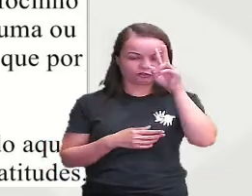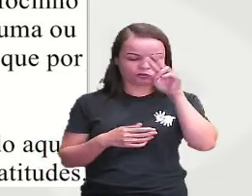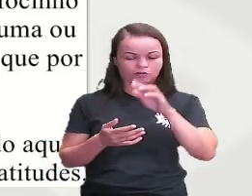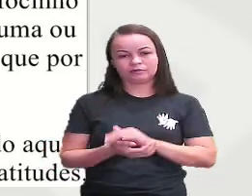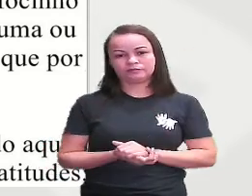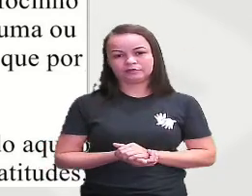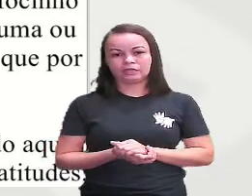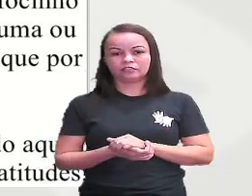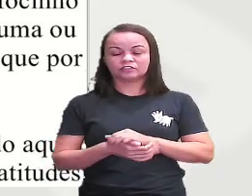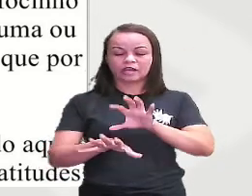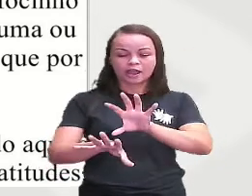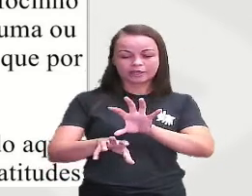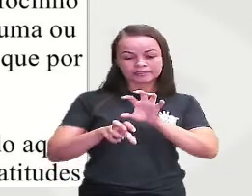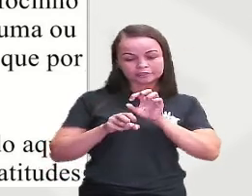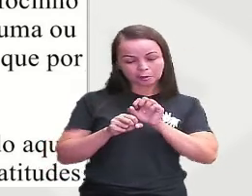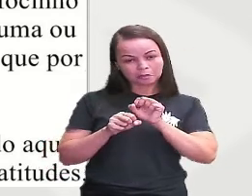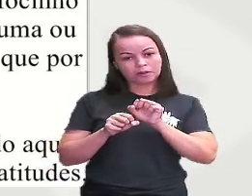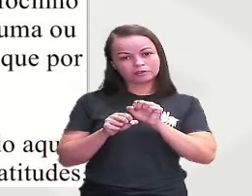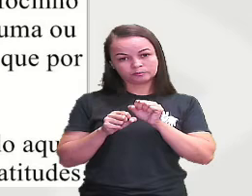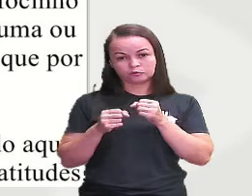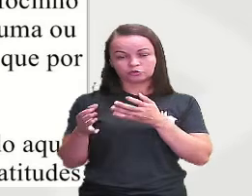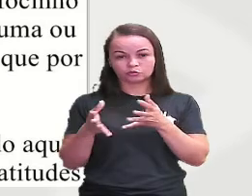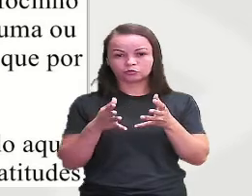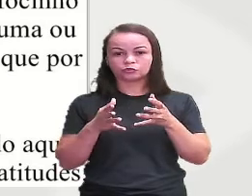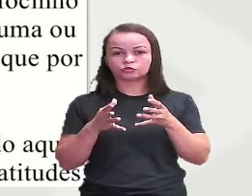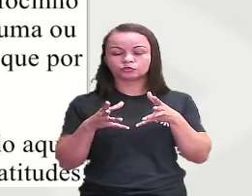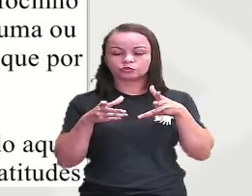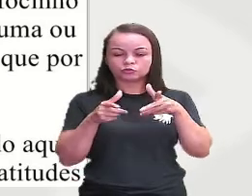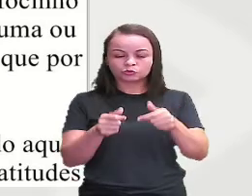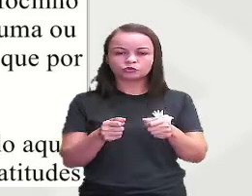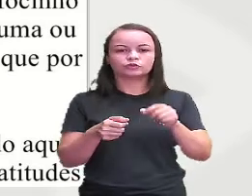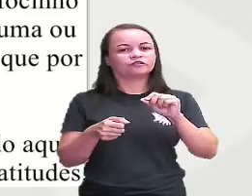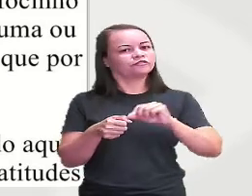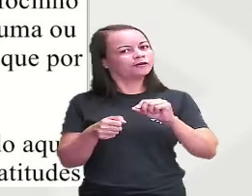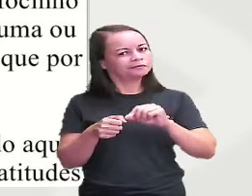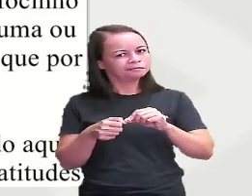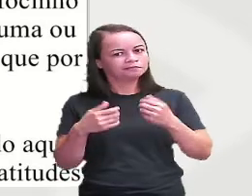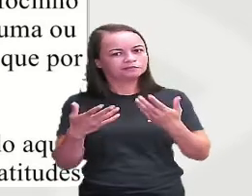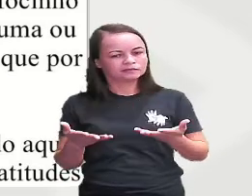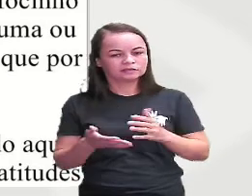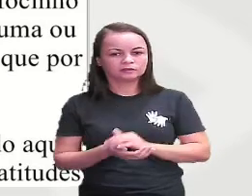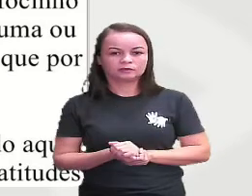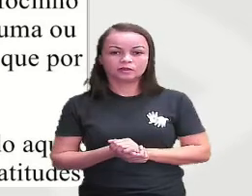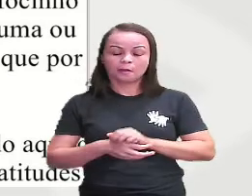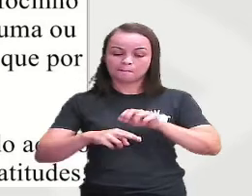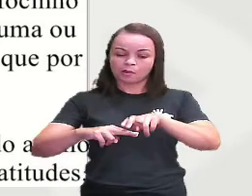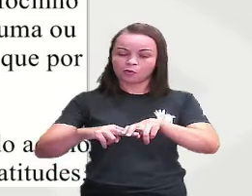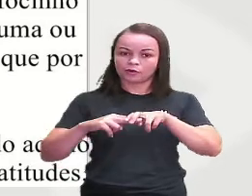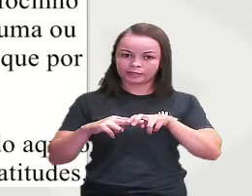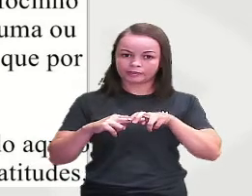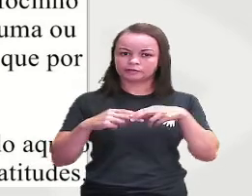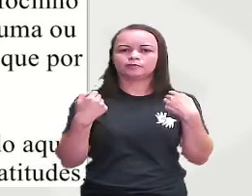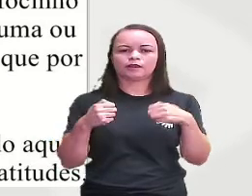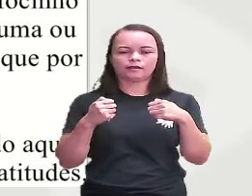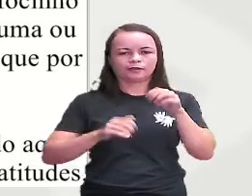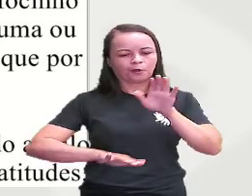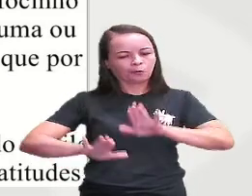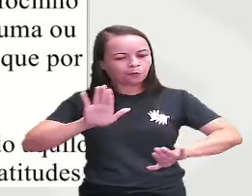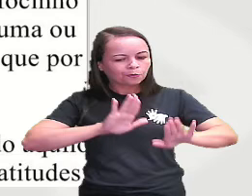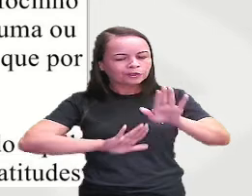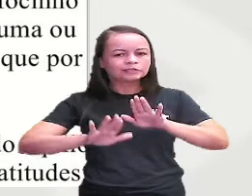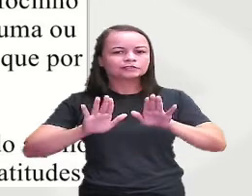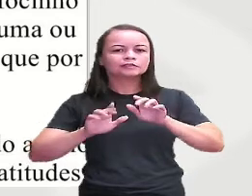vezes recebemos na mesma moeda por tudo aquilo que fazemos. Por isso é preciso ter cuidado com